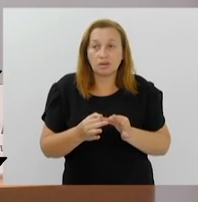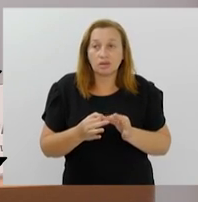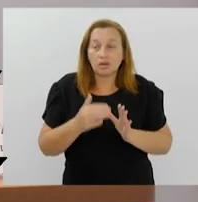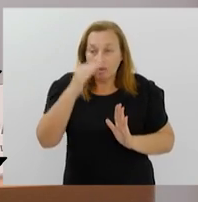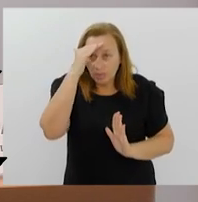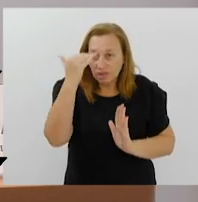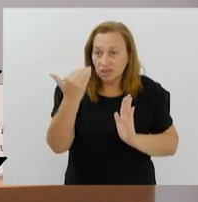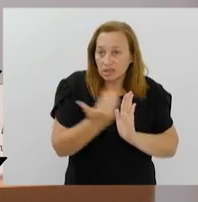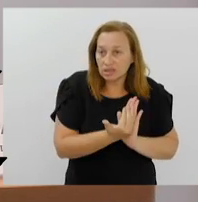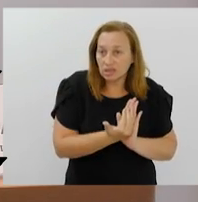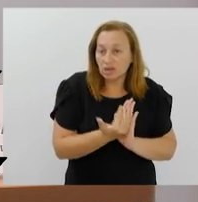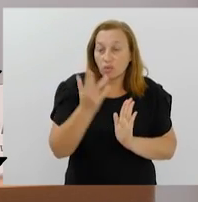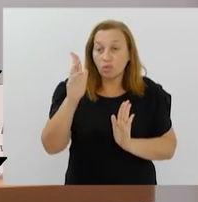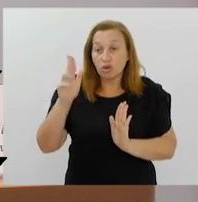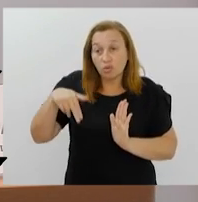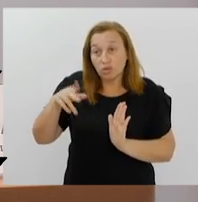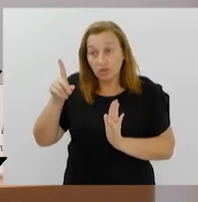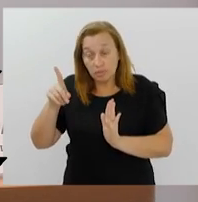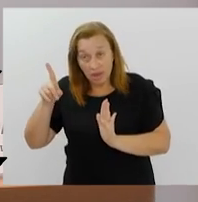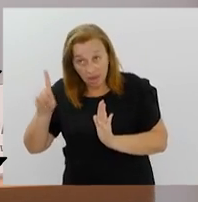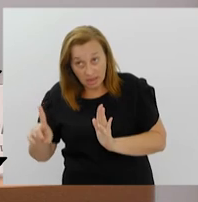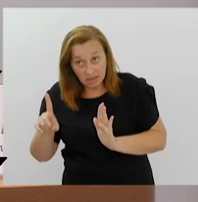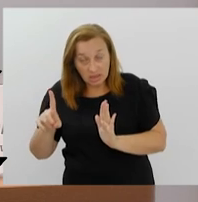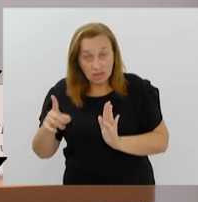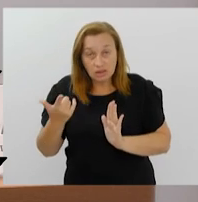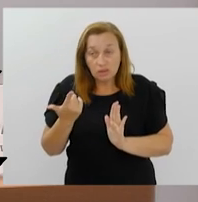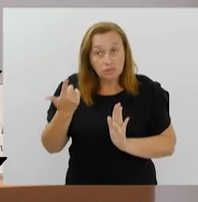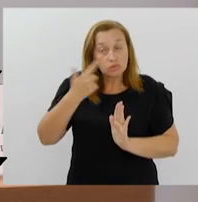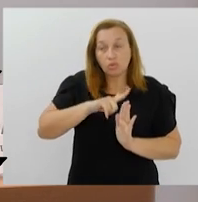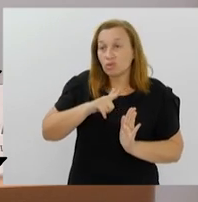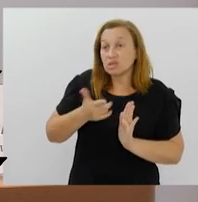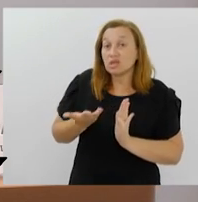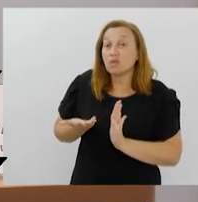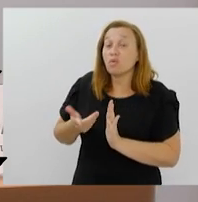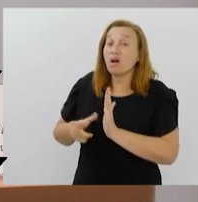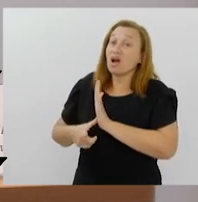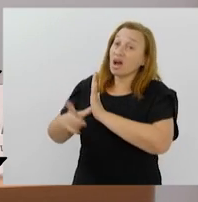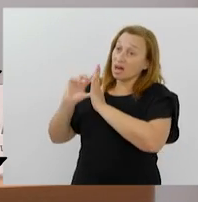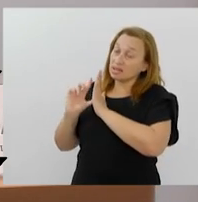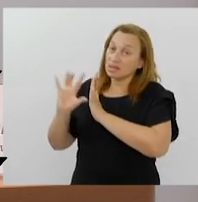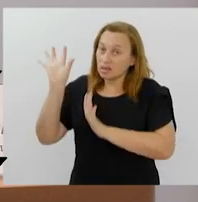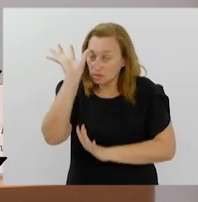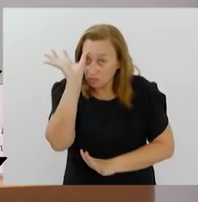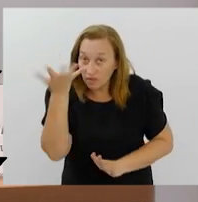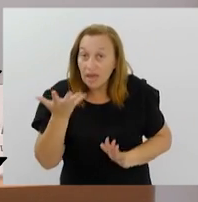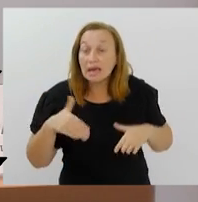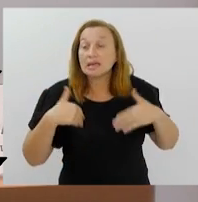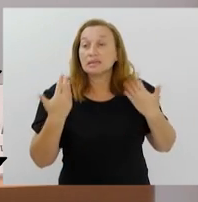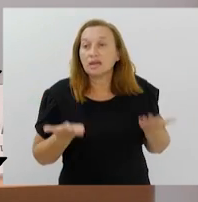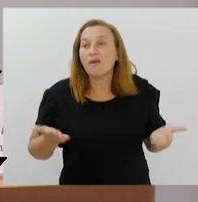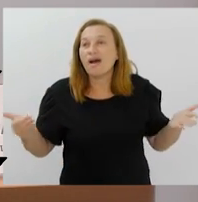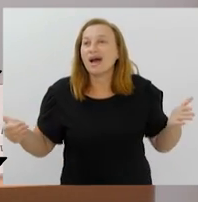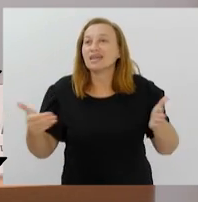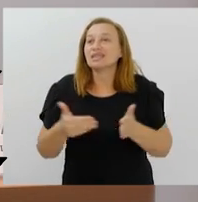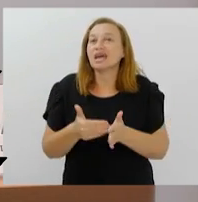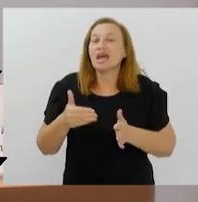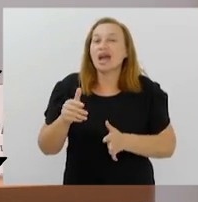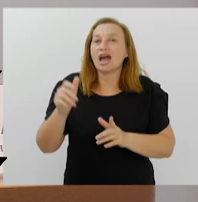Unimed Rio não conseguiu efetuar o cumprimento de decisões judiciais Então até